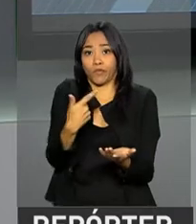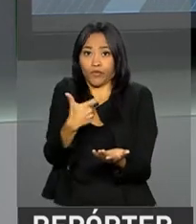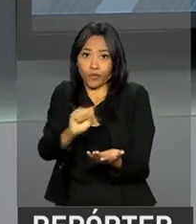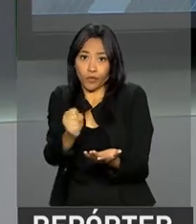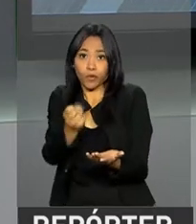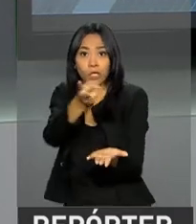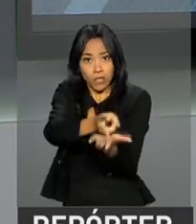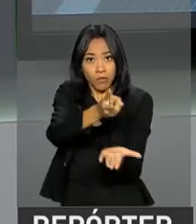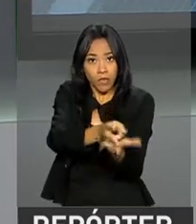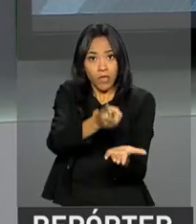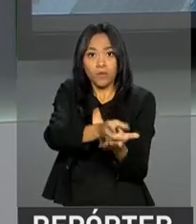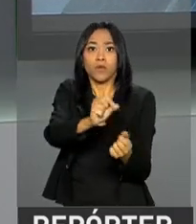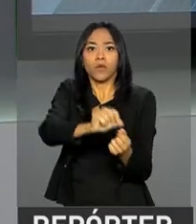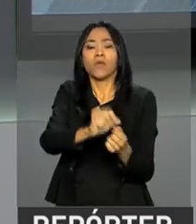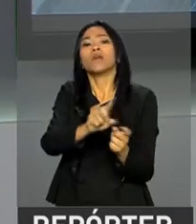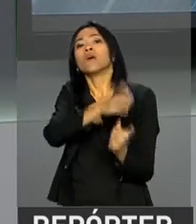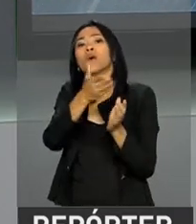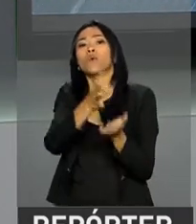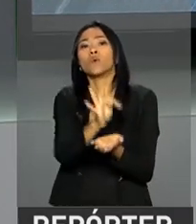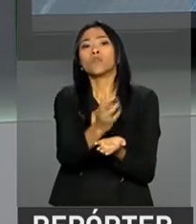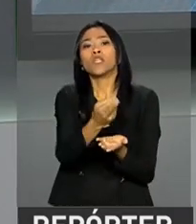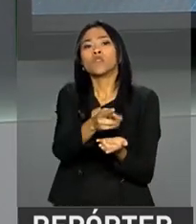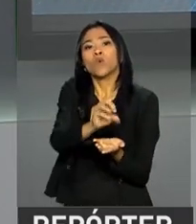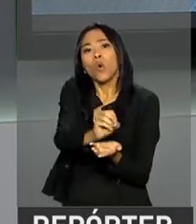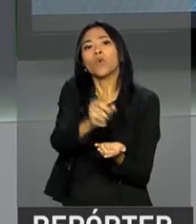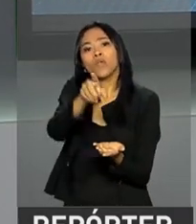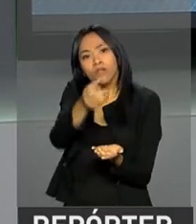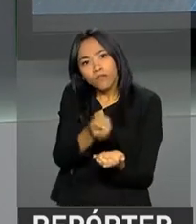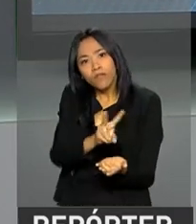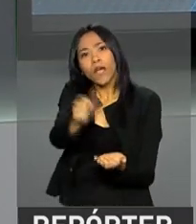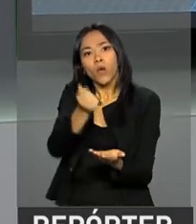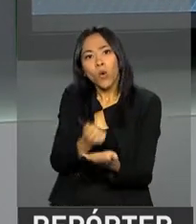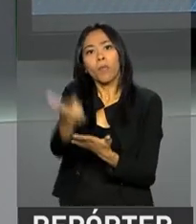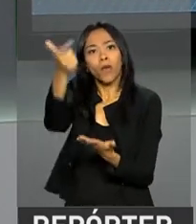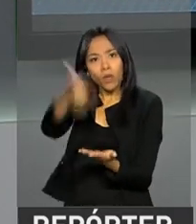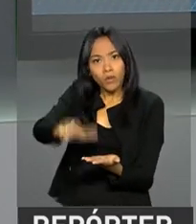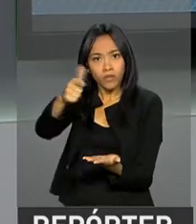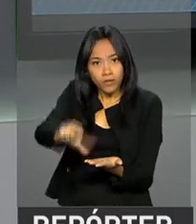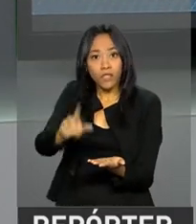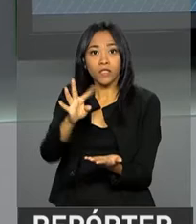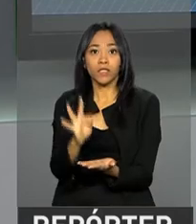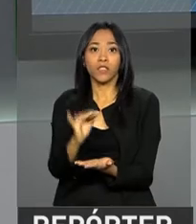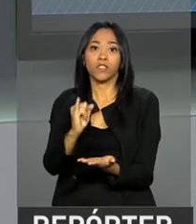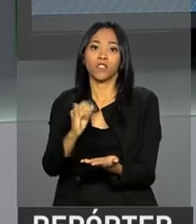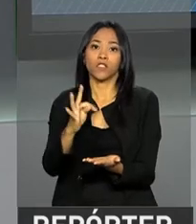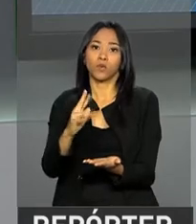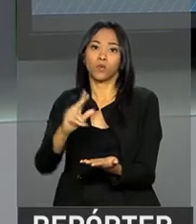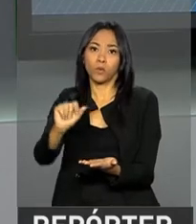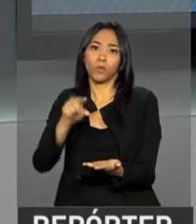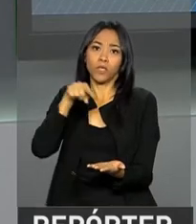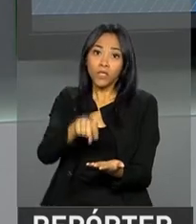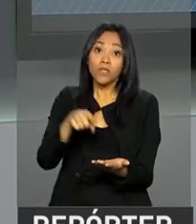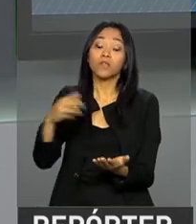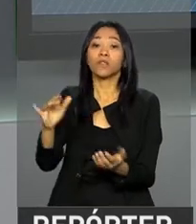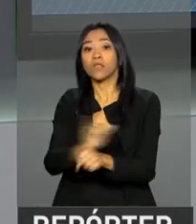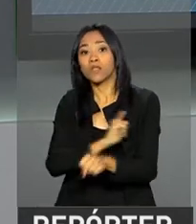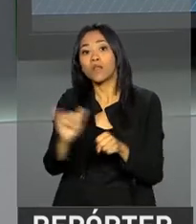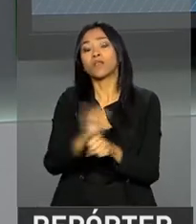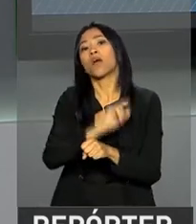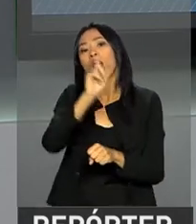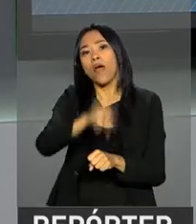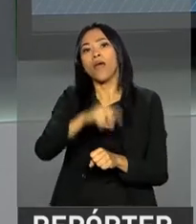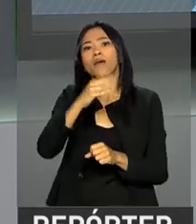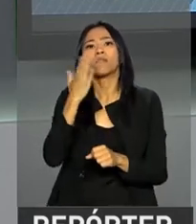operação o tesouro nacional também irá recomprar títulos que estão no mercado esse tipo de medida possibilita identificar a tendência